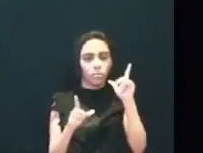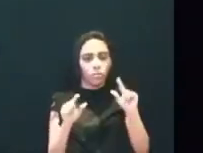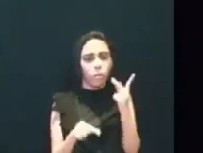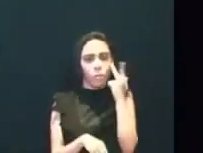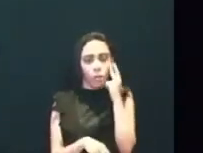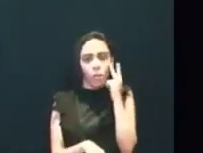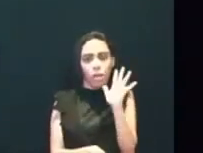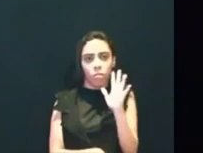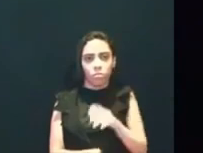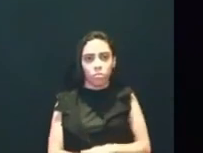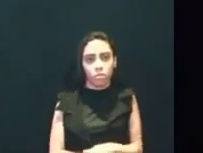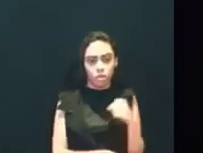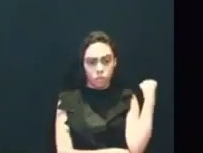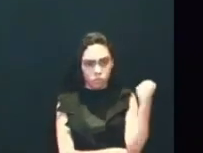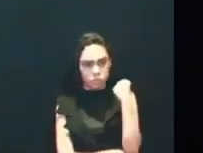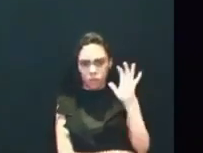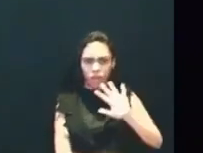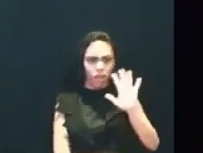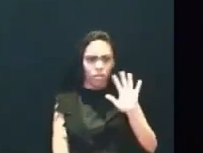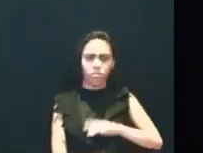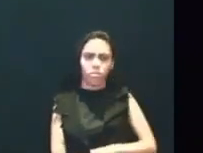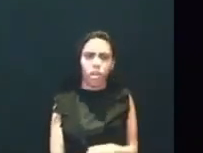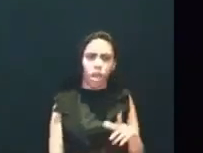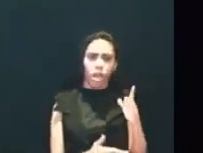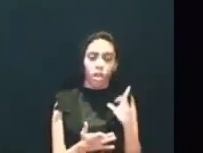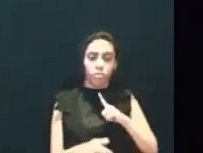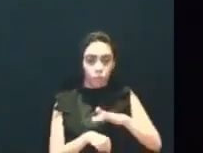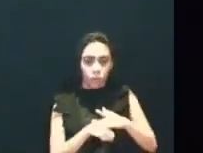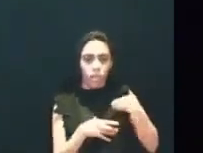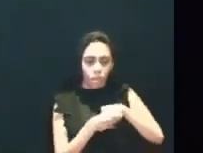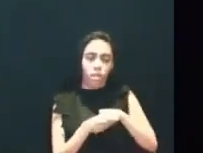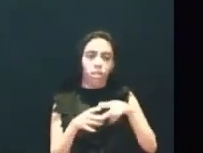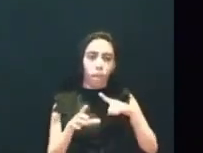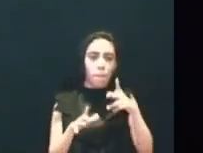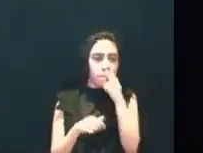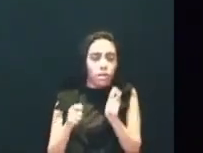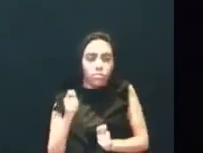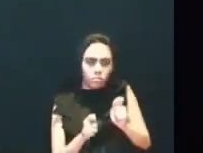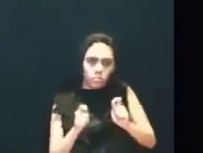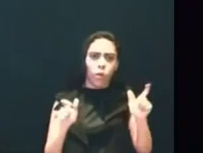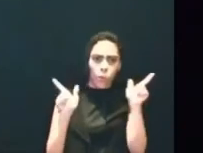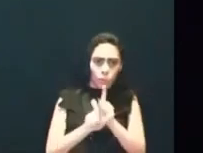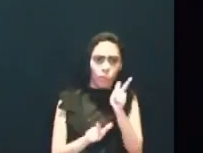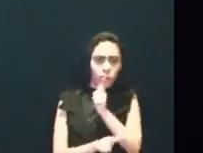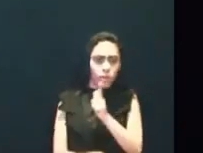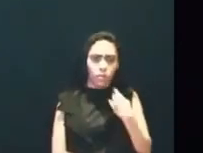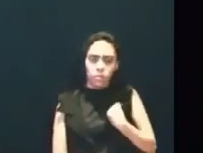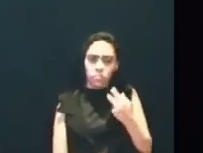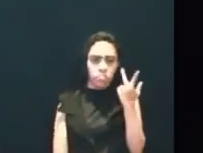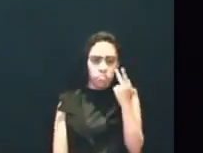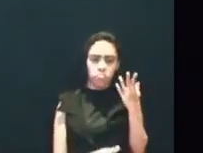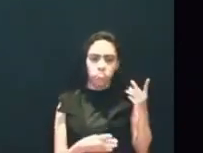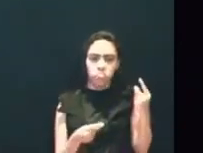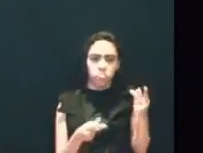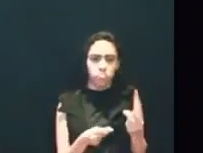grau menos intenso, que ainda tem a doença, mas a doença está perfeitamente controlada e o paciente vive bem